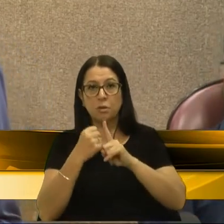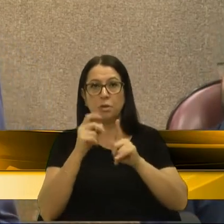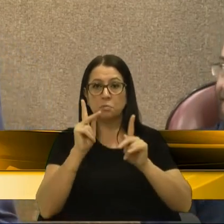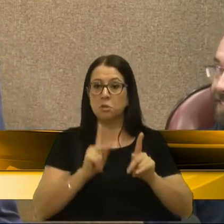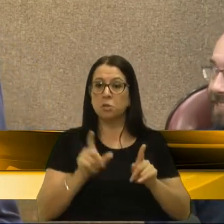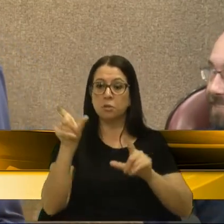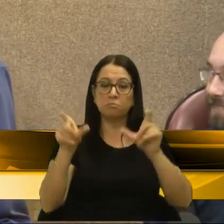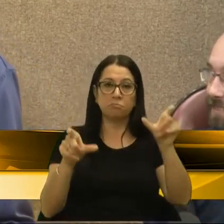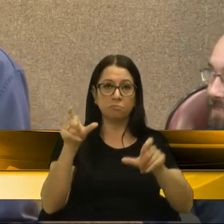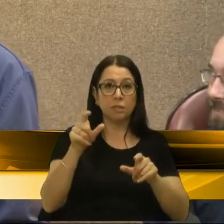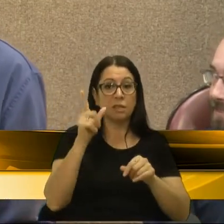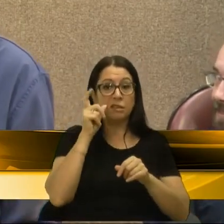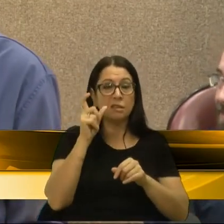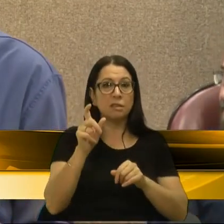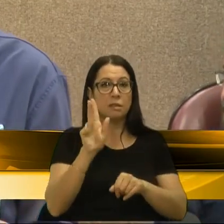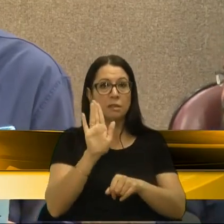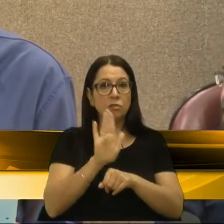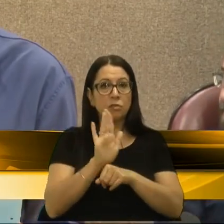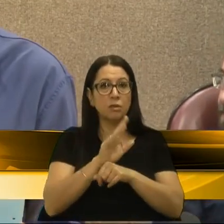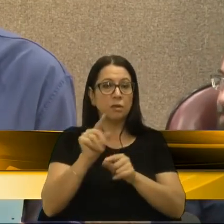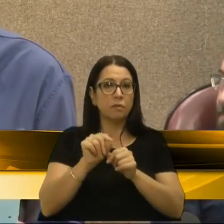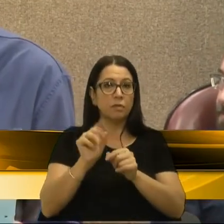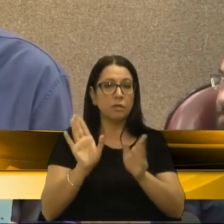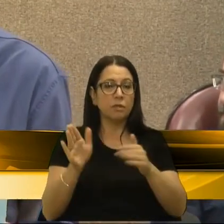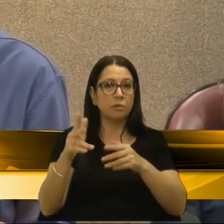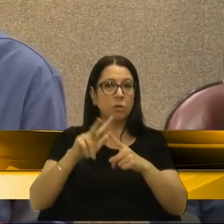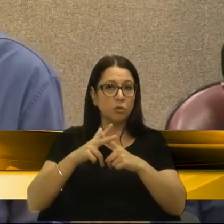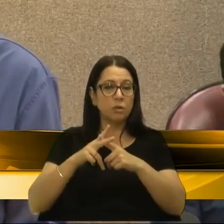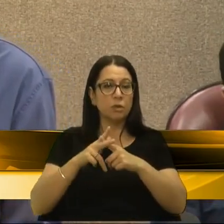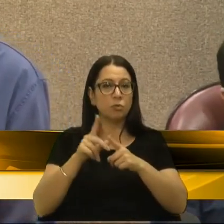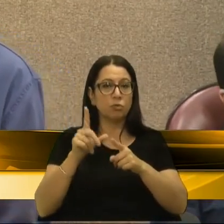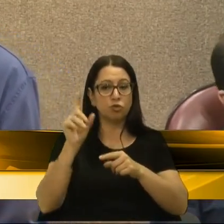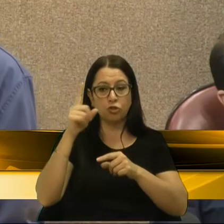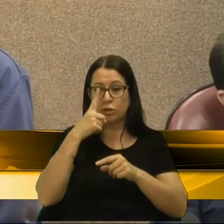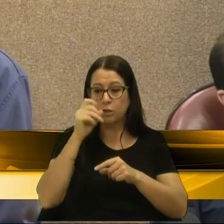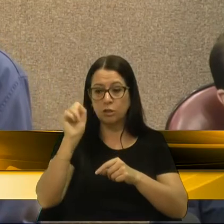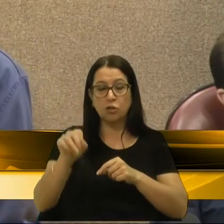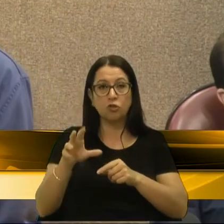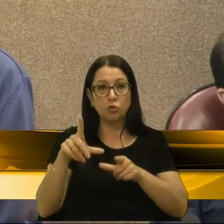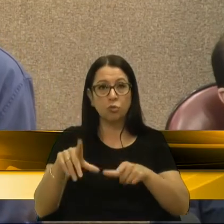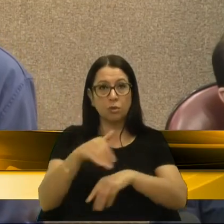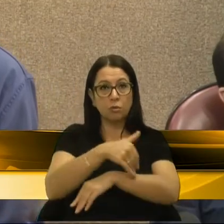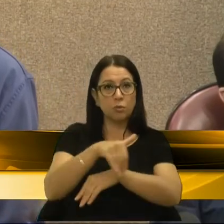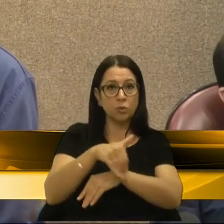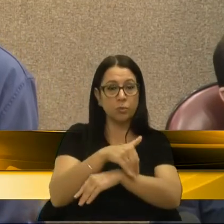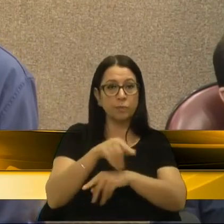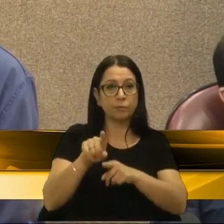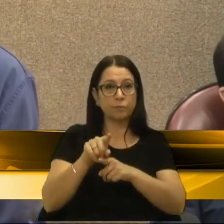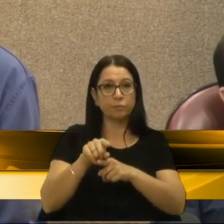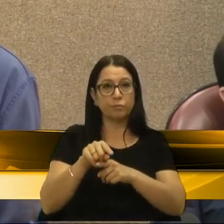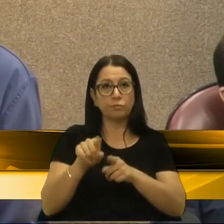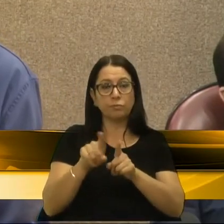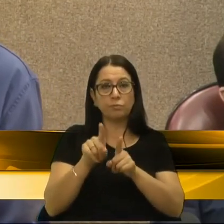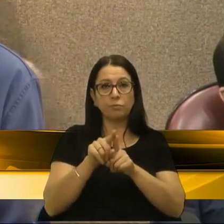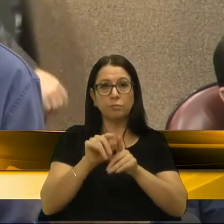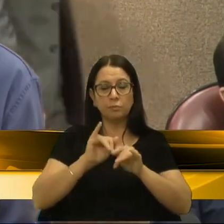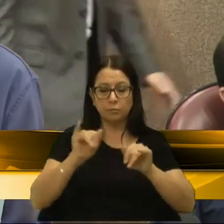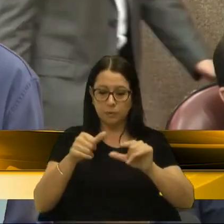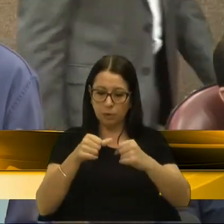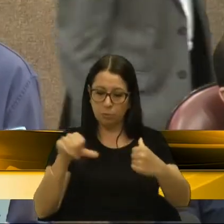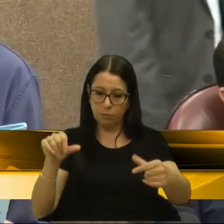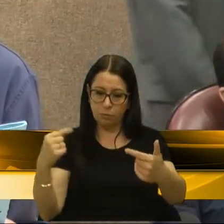físicas interessadas em financiar a instalação e manutenção de lixeiras nos logradouros públicos, com direito à exploração de publicidade na